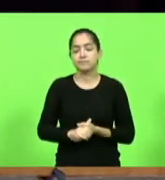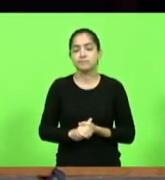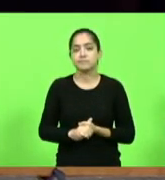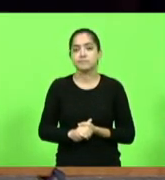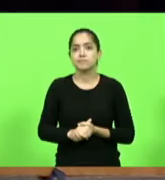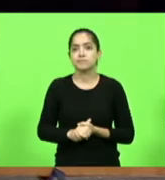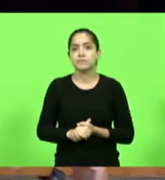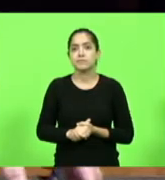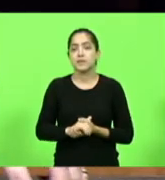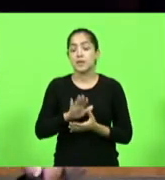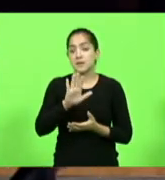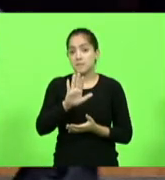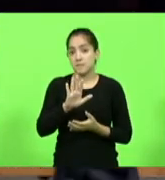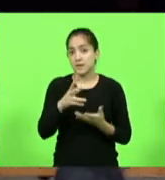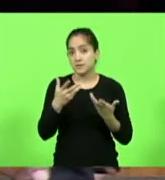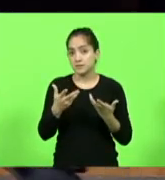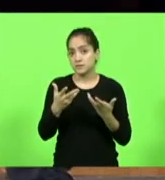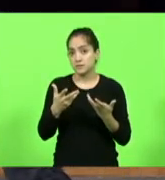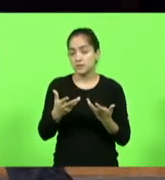Eu quero,